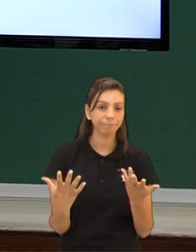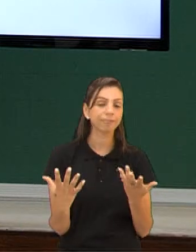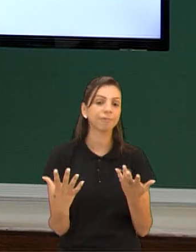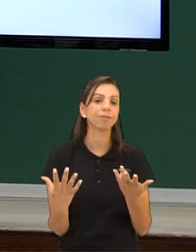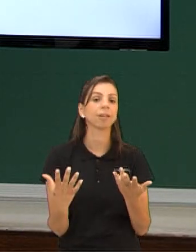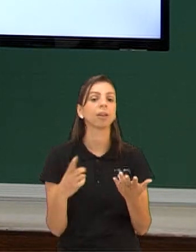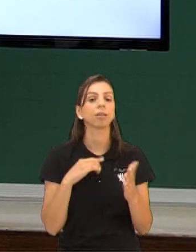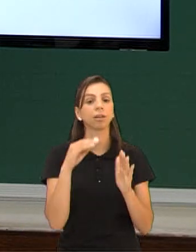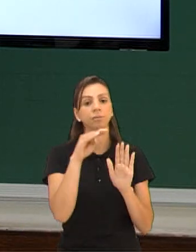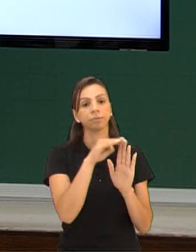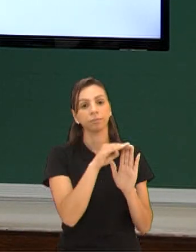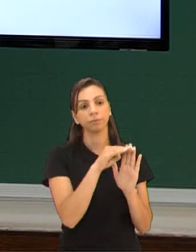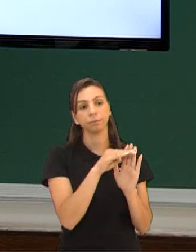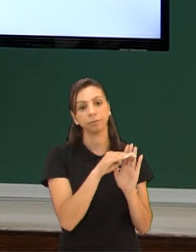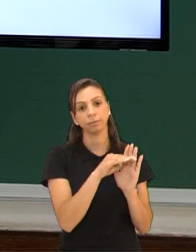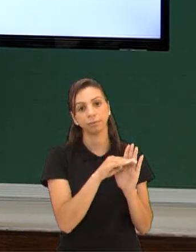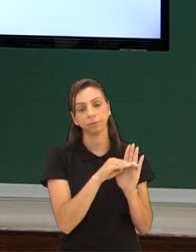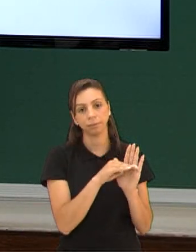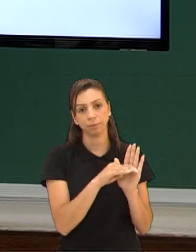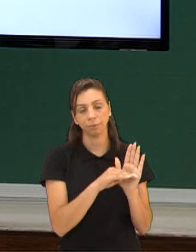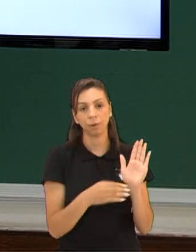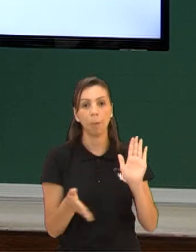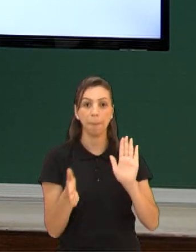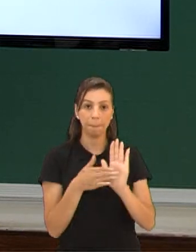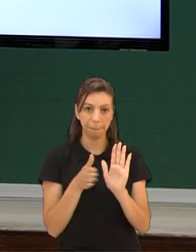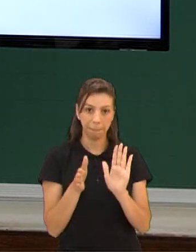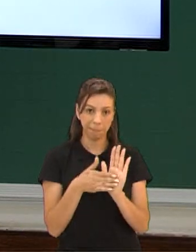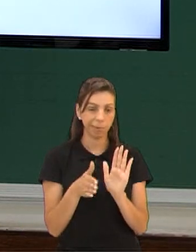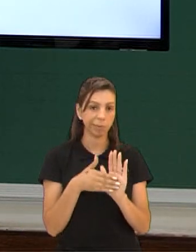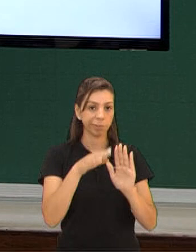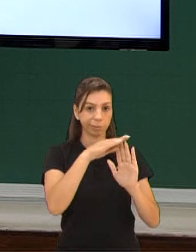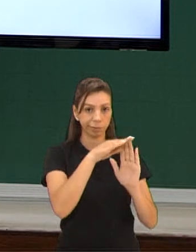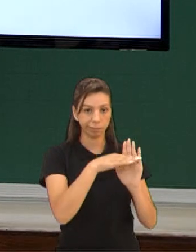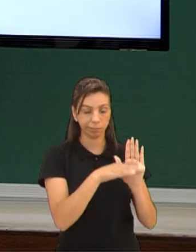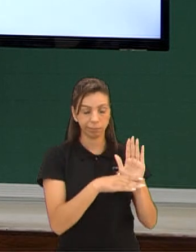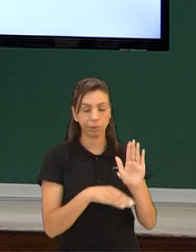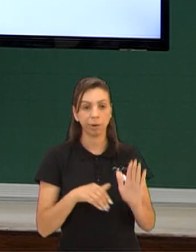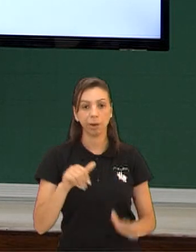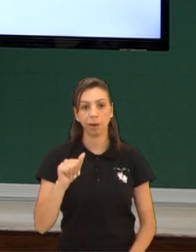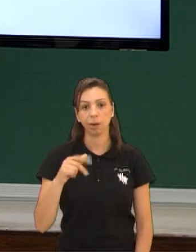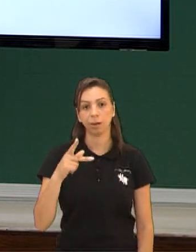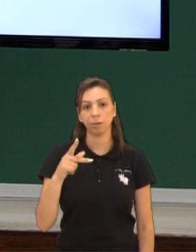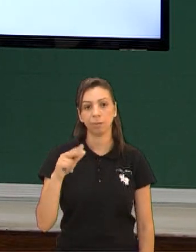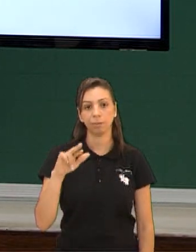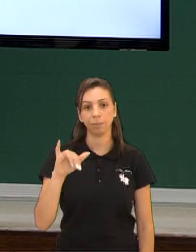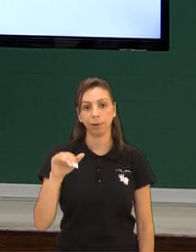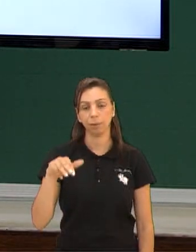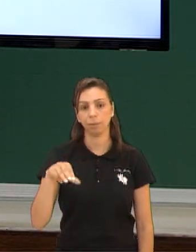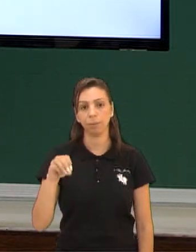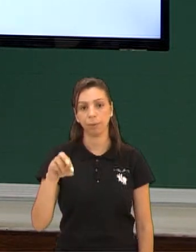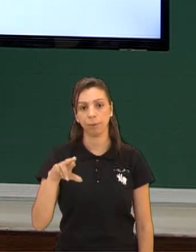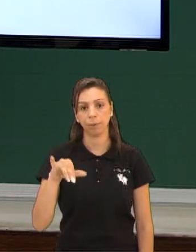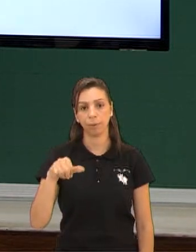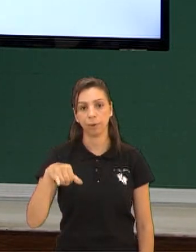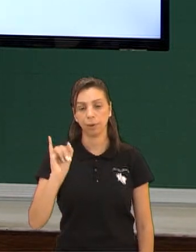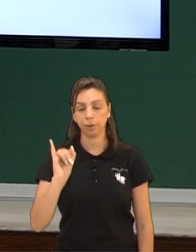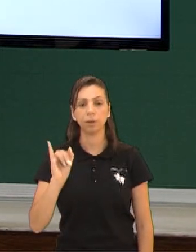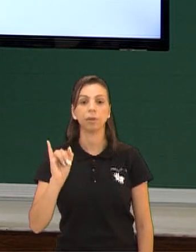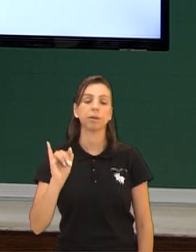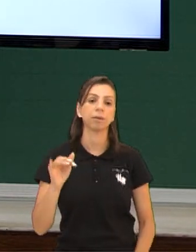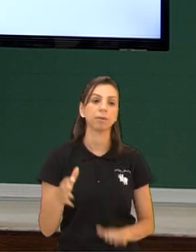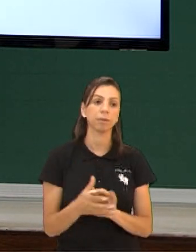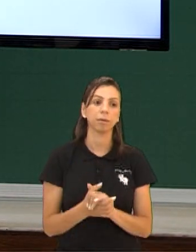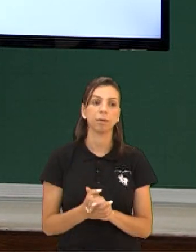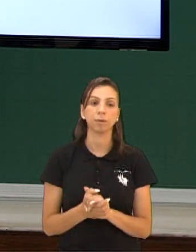das categorias, né, que ele propõe, as categorias a priori do conhecimento, partindo da sensibilidade do entendimento,